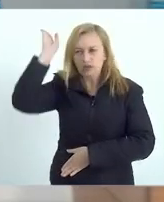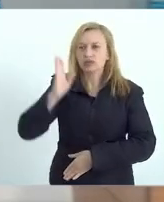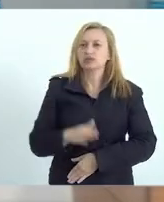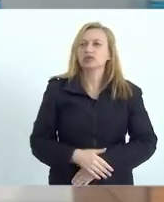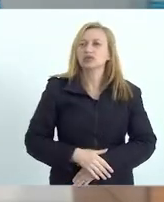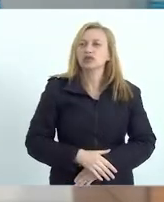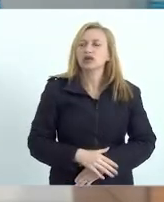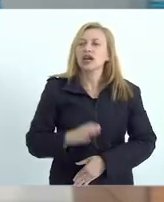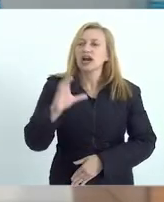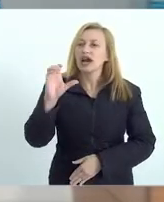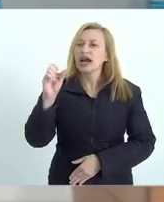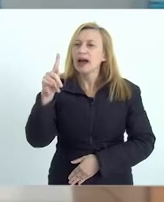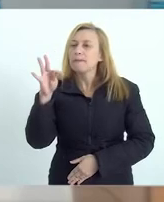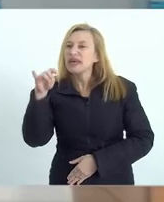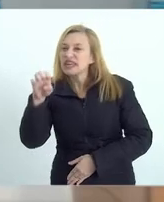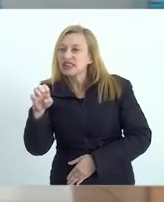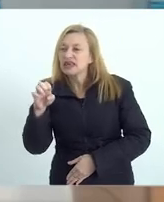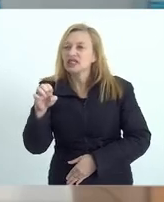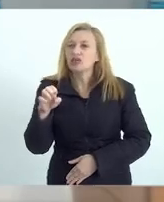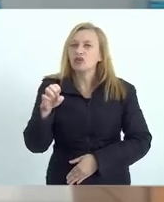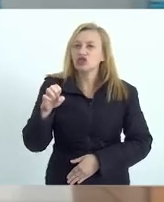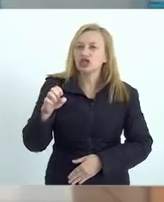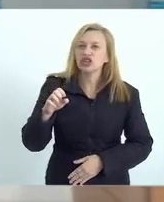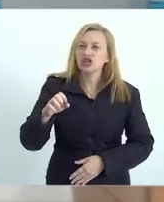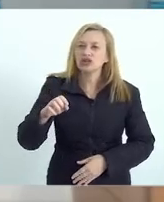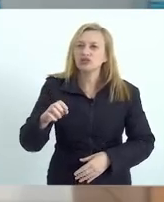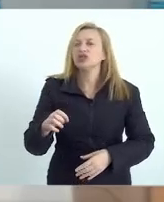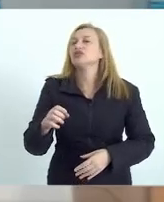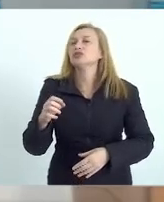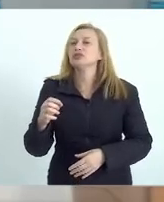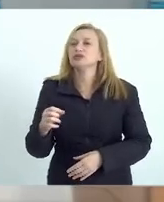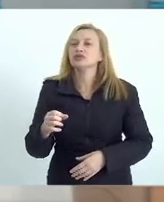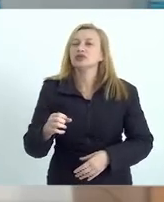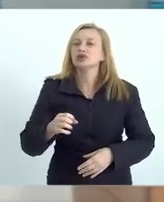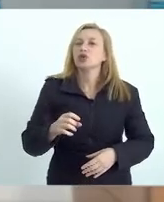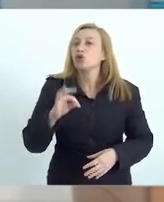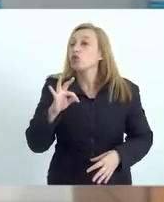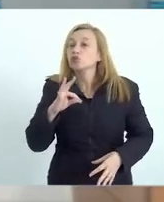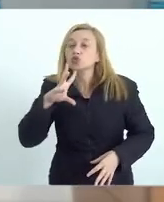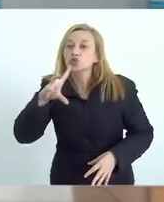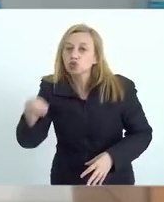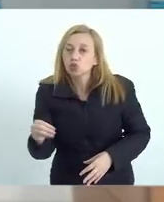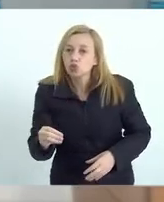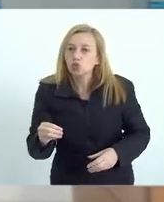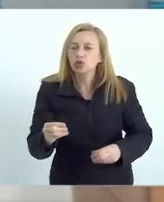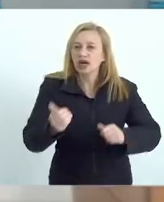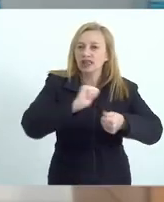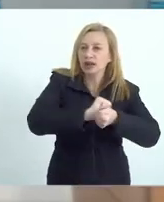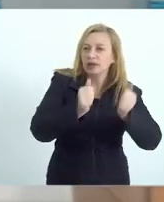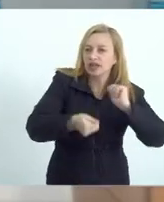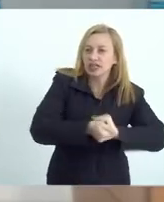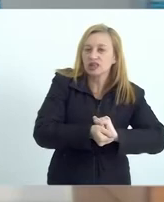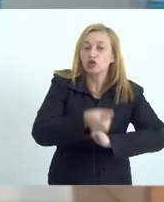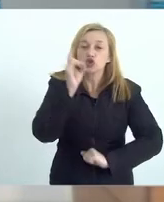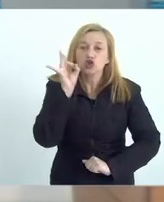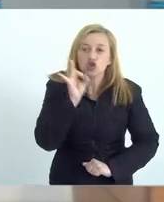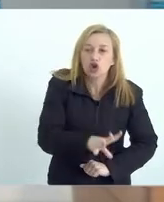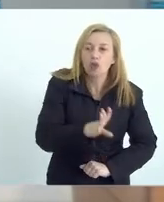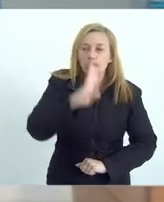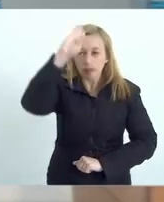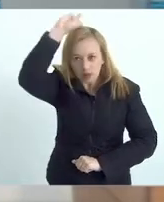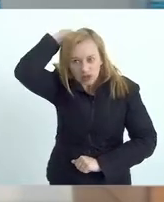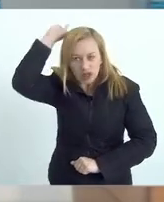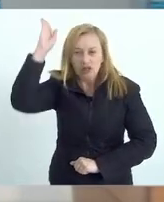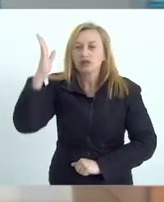e com cabine cabine dupla de fábrica com sistema de air bag com sistema de suspensão para